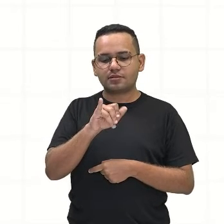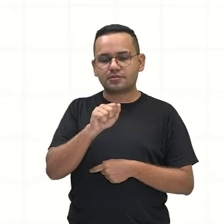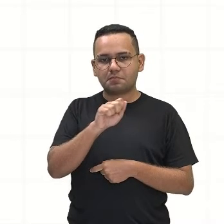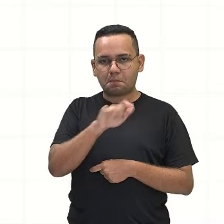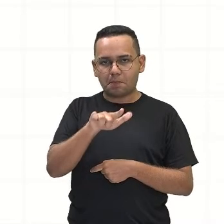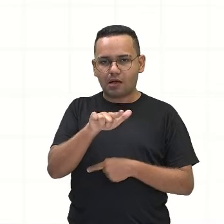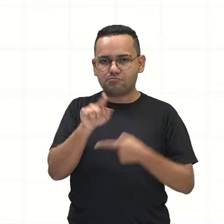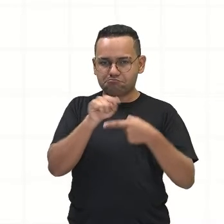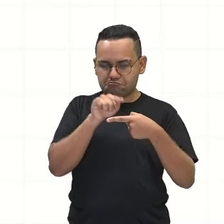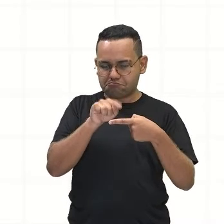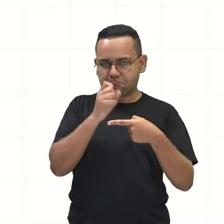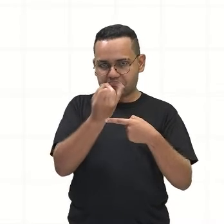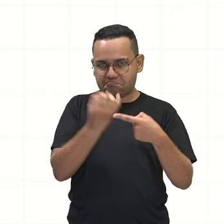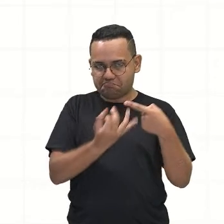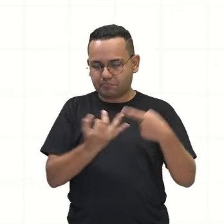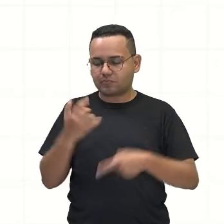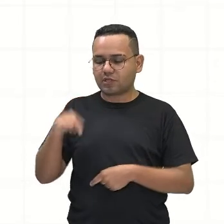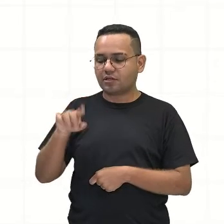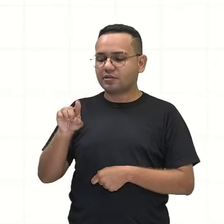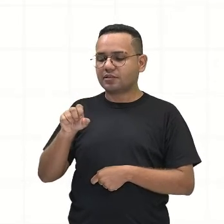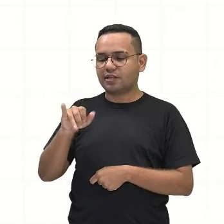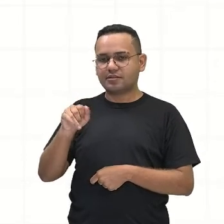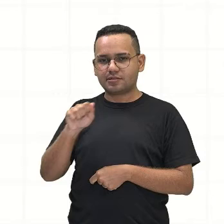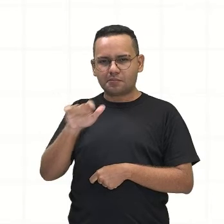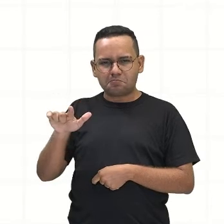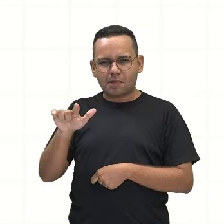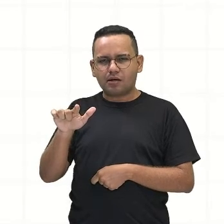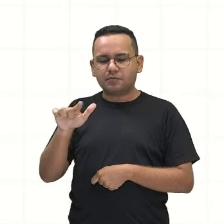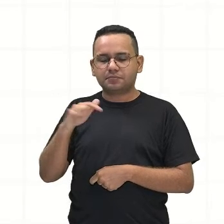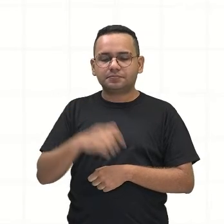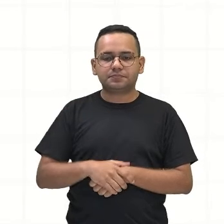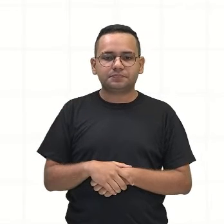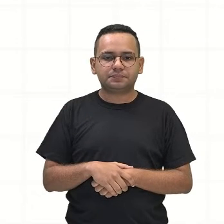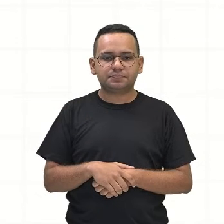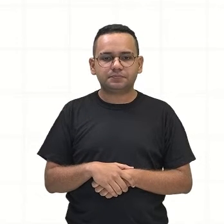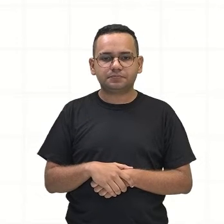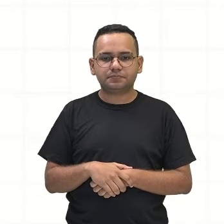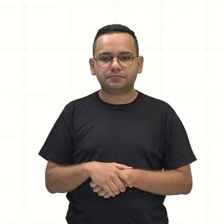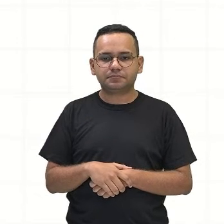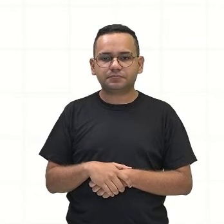100, 0,20, e nós temos aqui